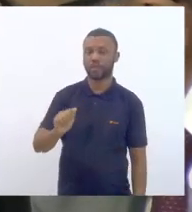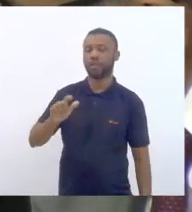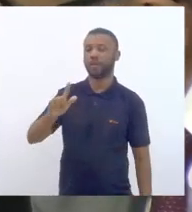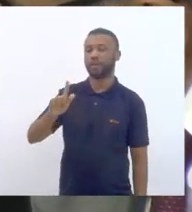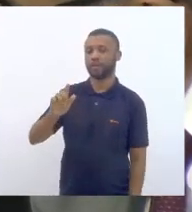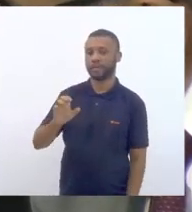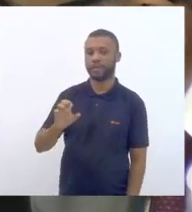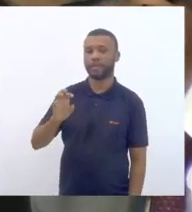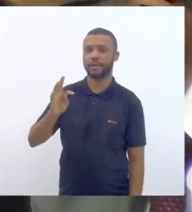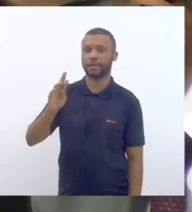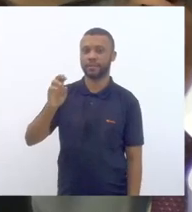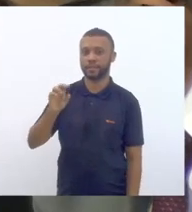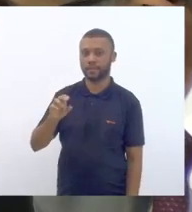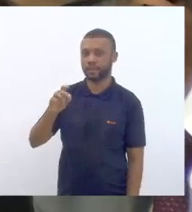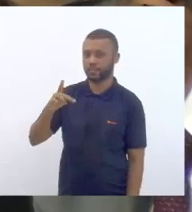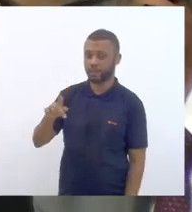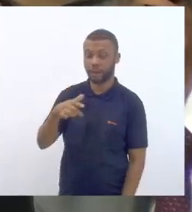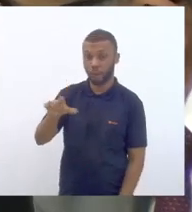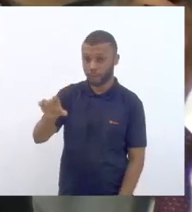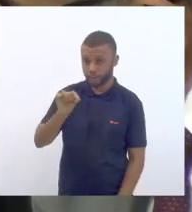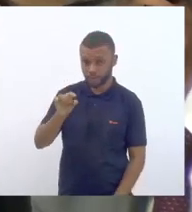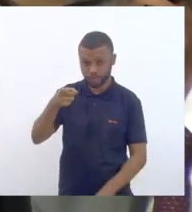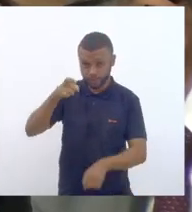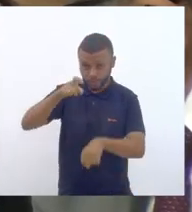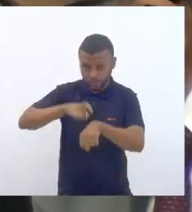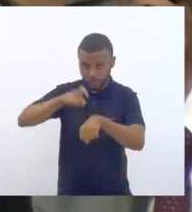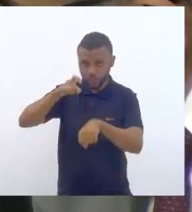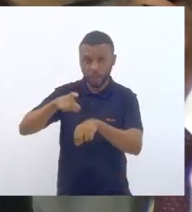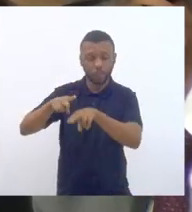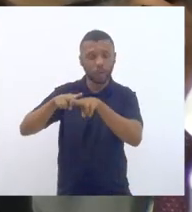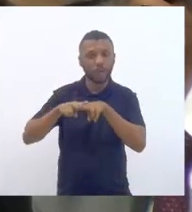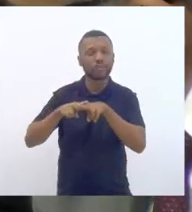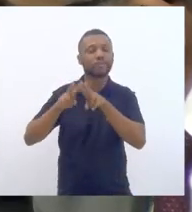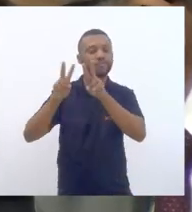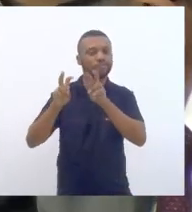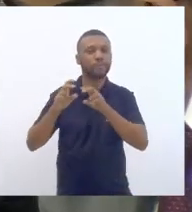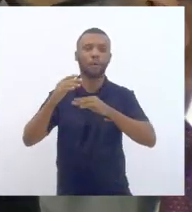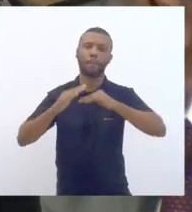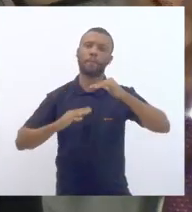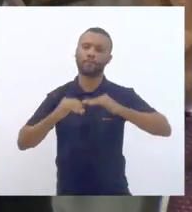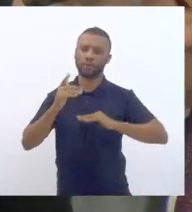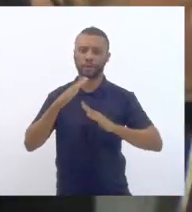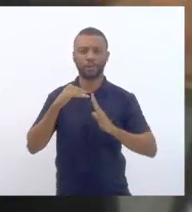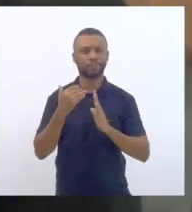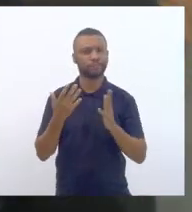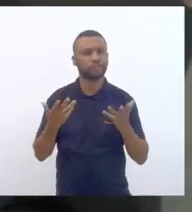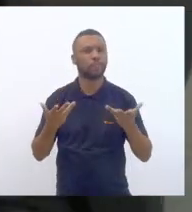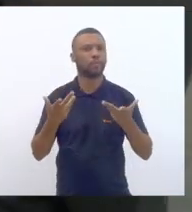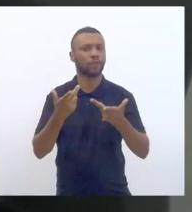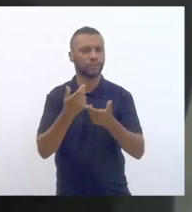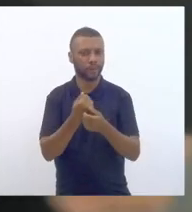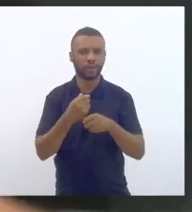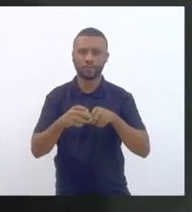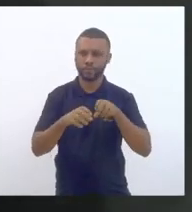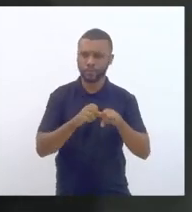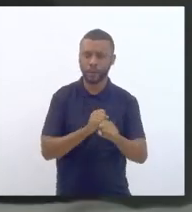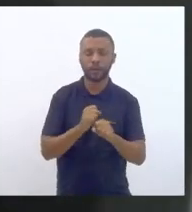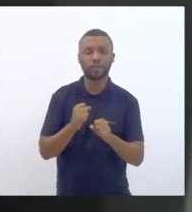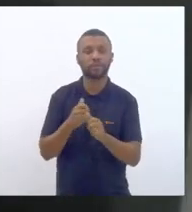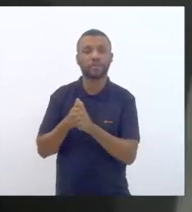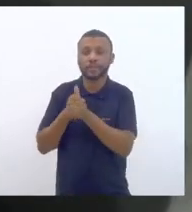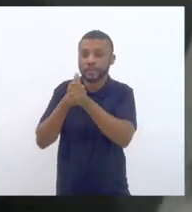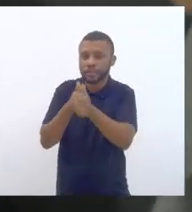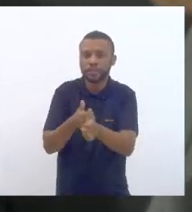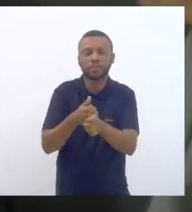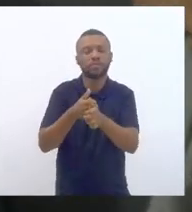A opção ora manifestada deriva do fato de se tratar de profissional altamente qualificado, conforme a análise